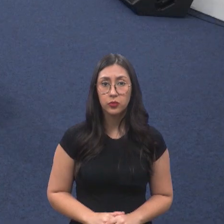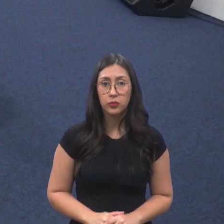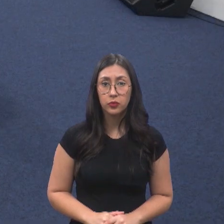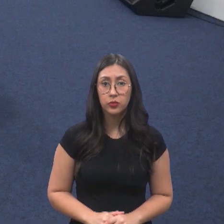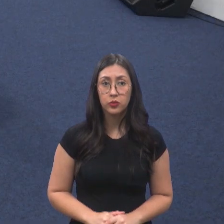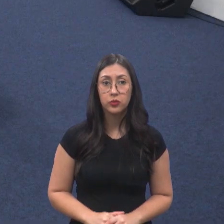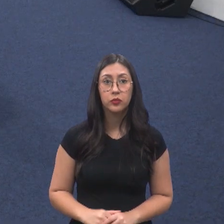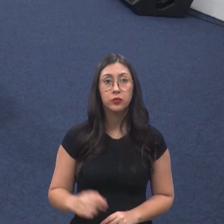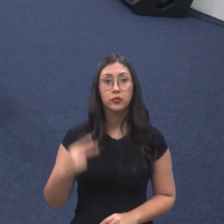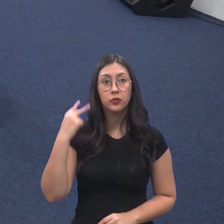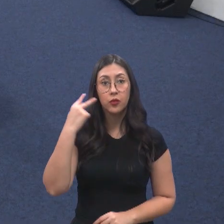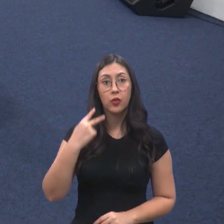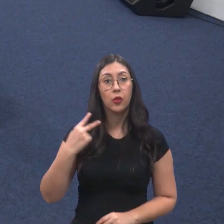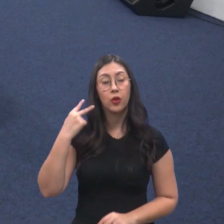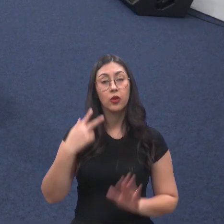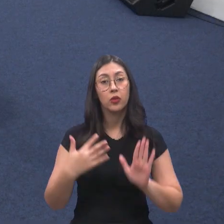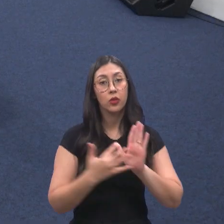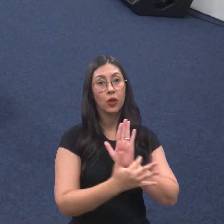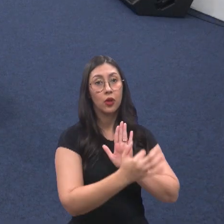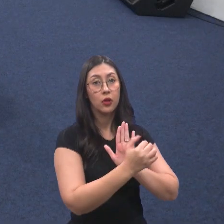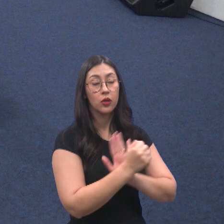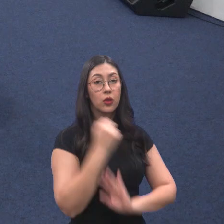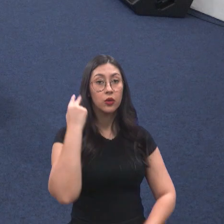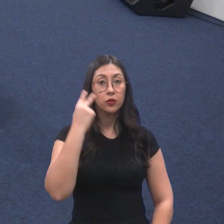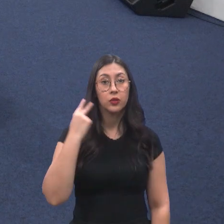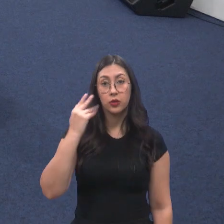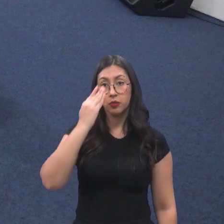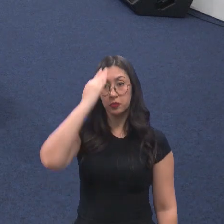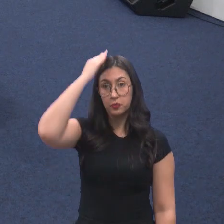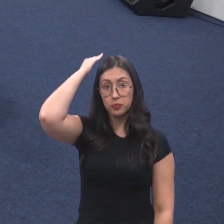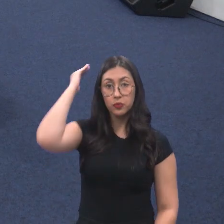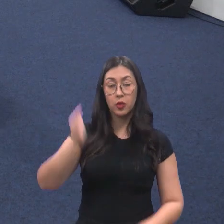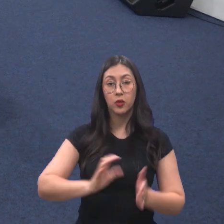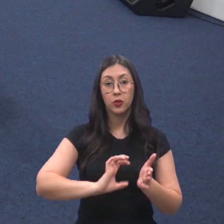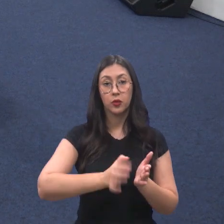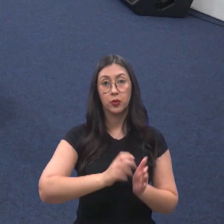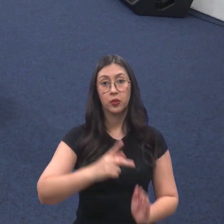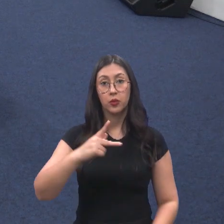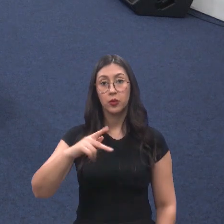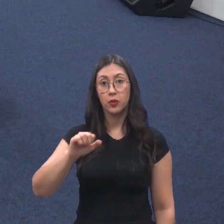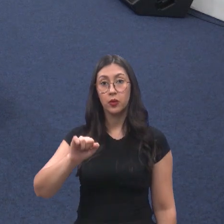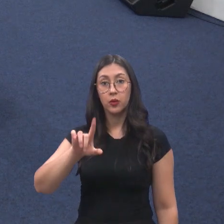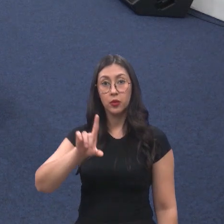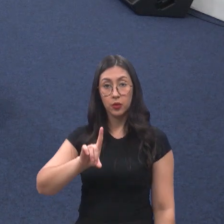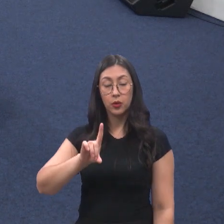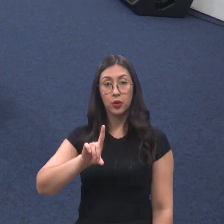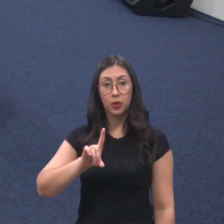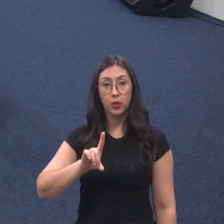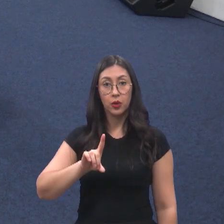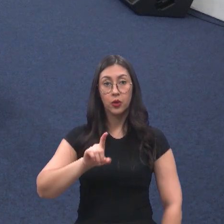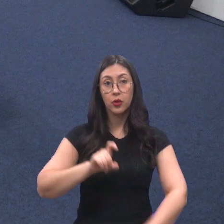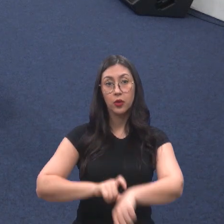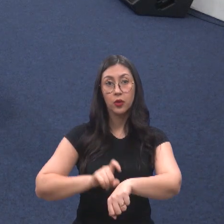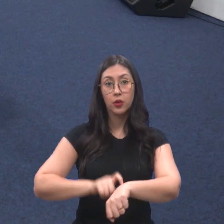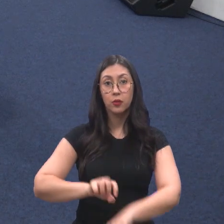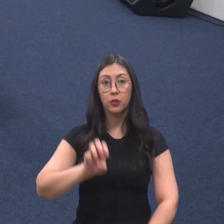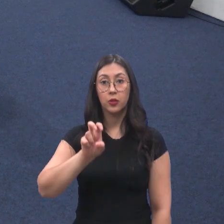Próximo vereador inscrito, vereador Cláudio Apolinário, do PSD, com tempo de 5 minutos.